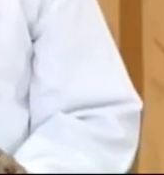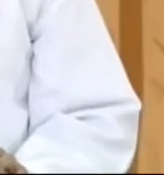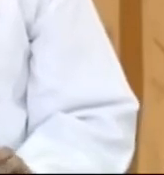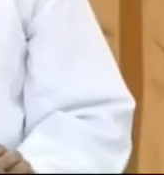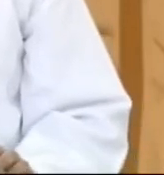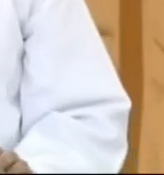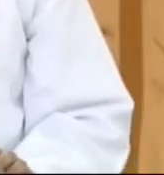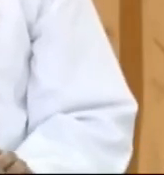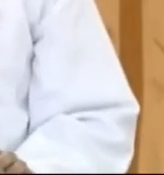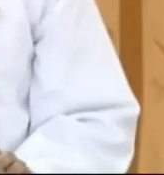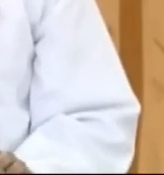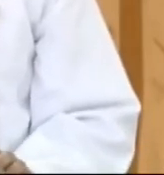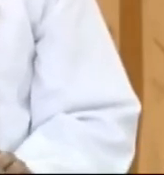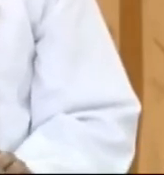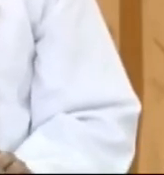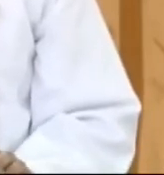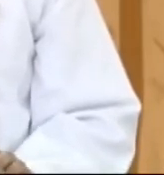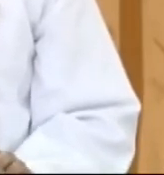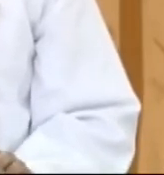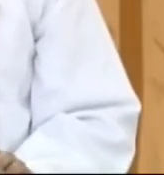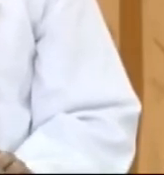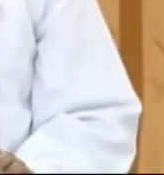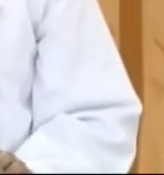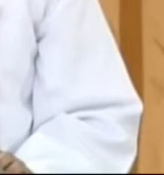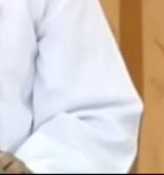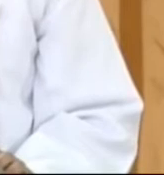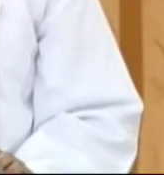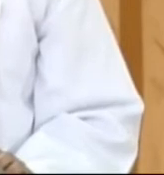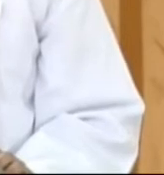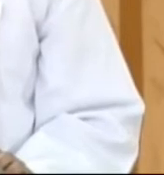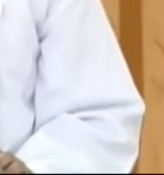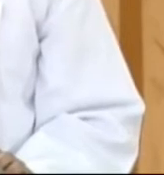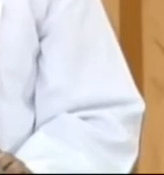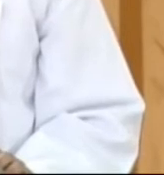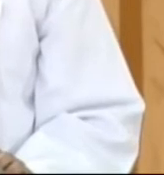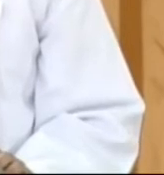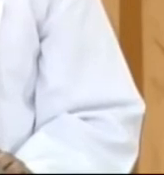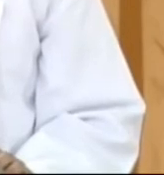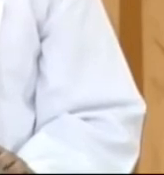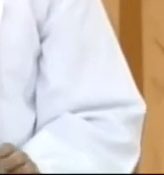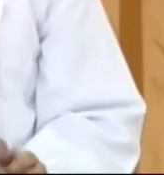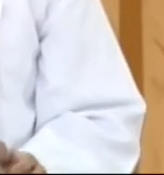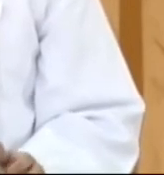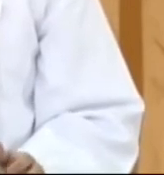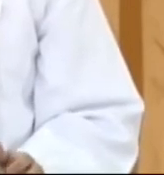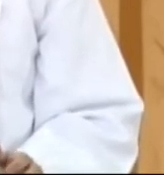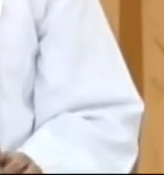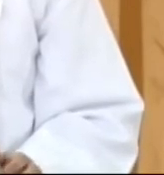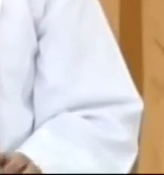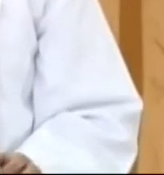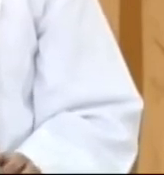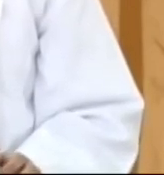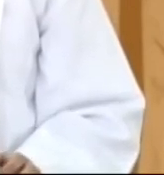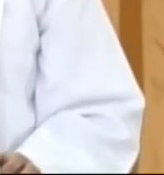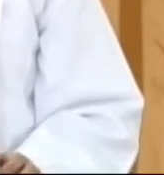Agora está reservada para mim a coroa da justiça, que o Senhor, justo juiz, me dará